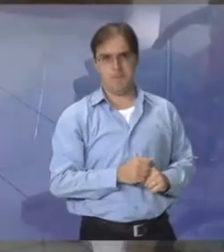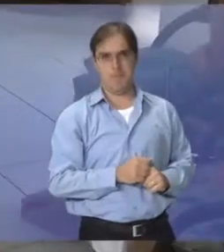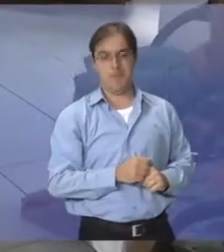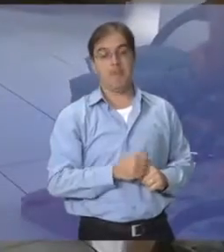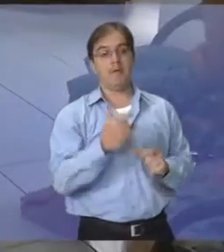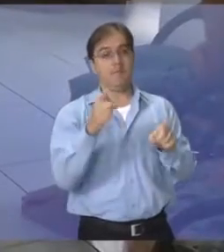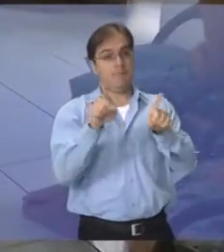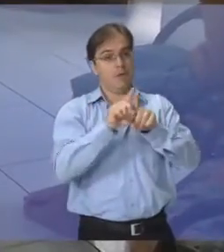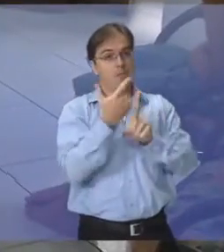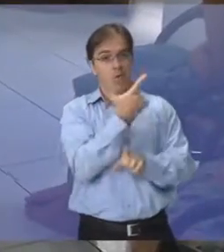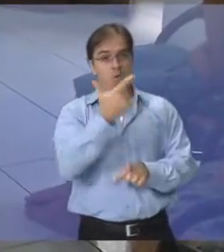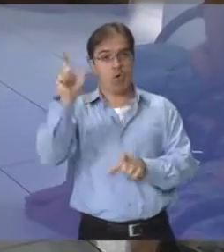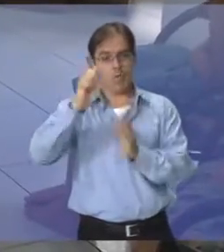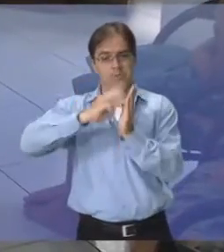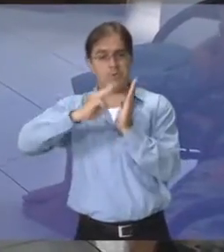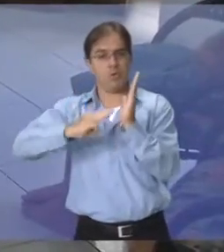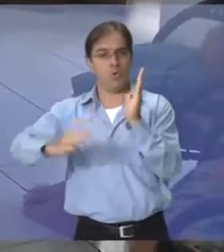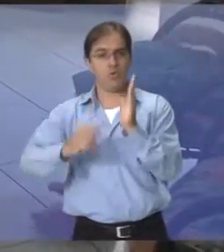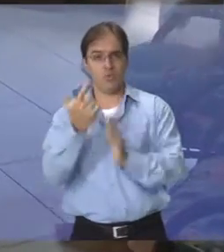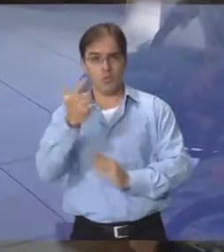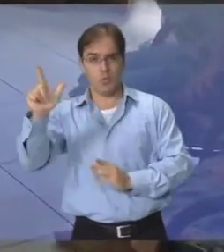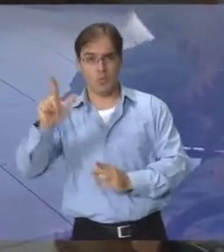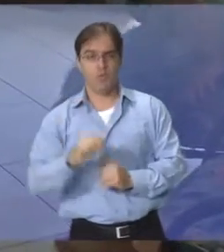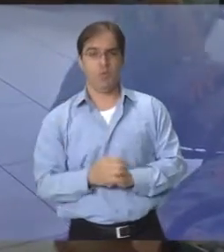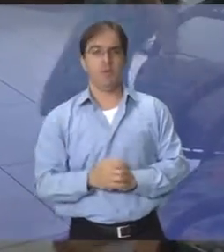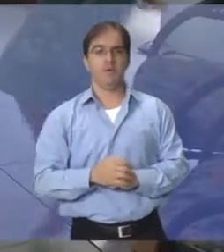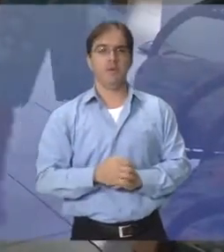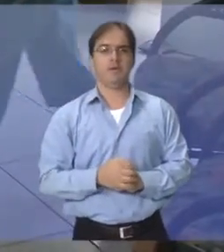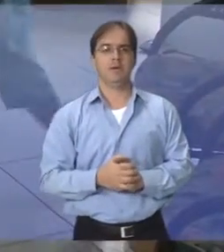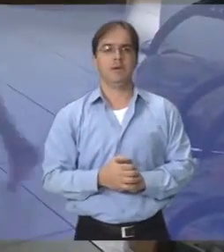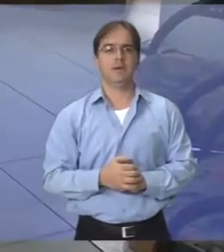Uma outra possibilidade de metodologia